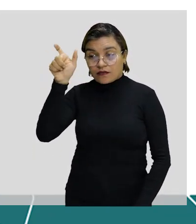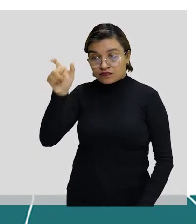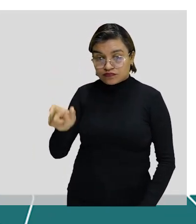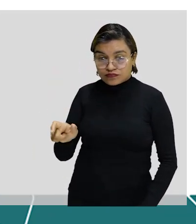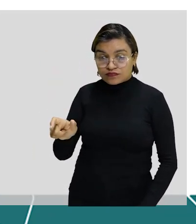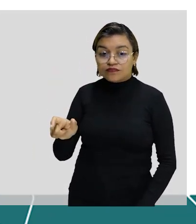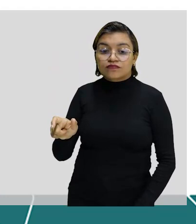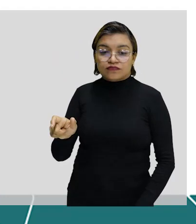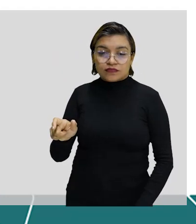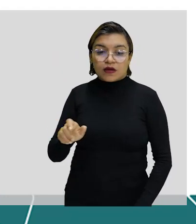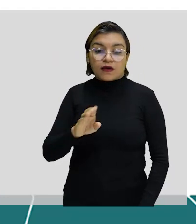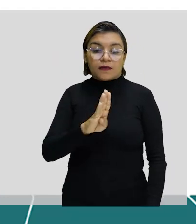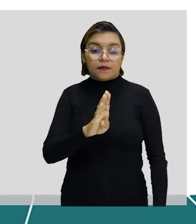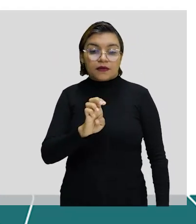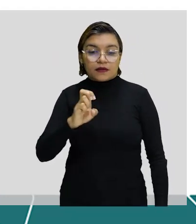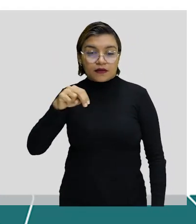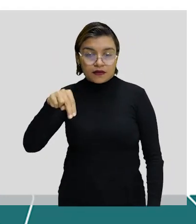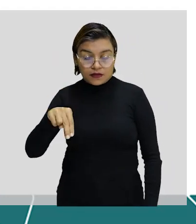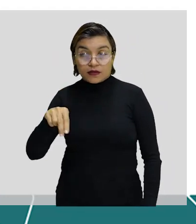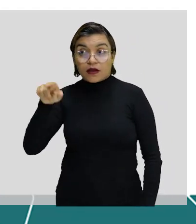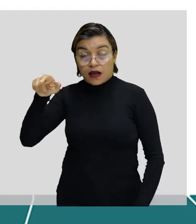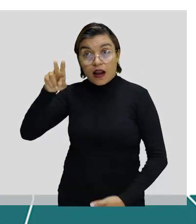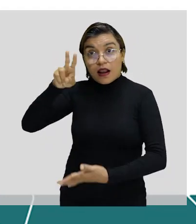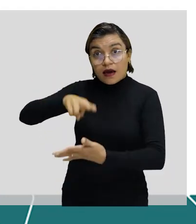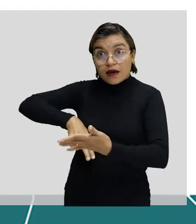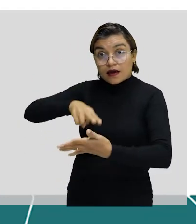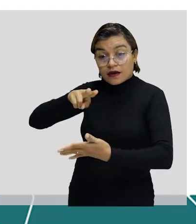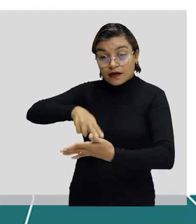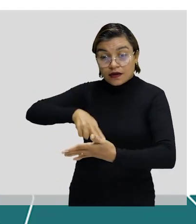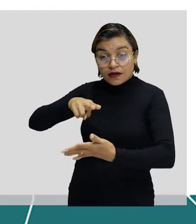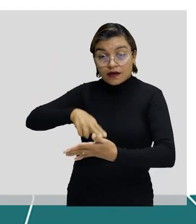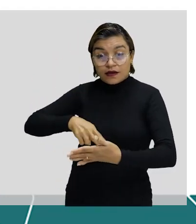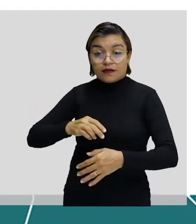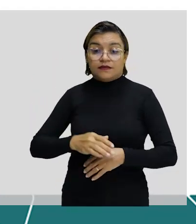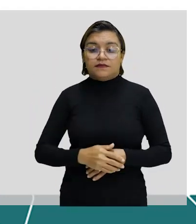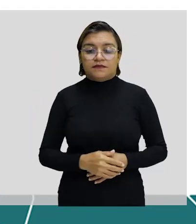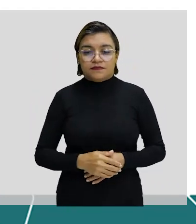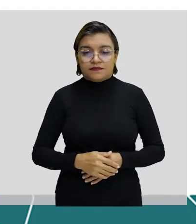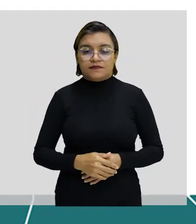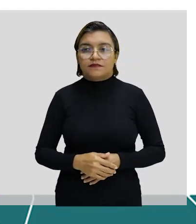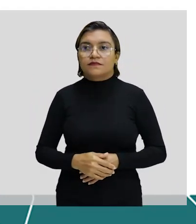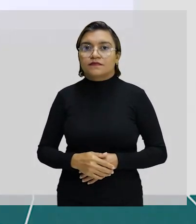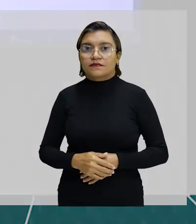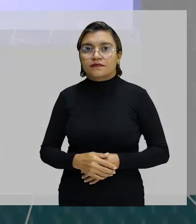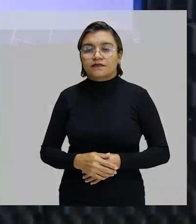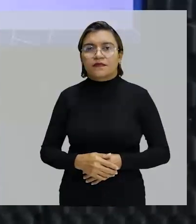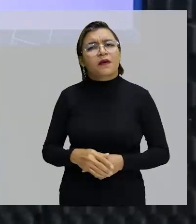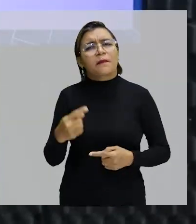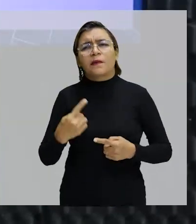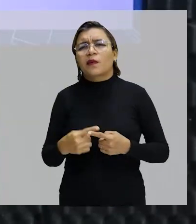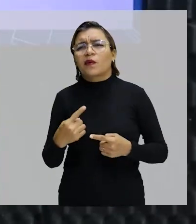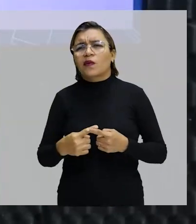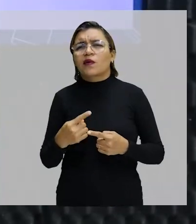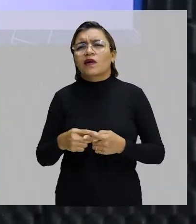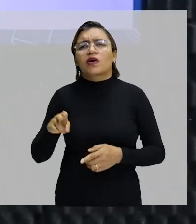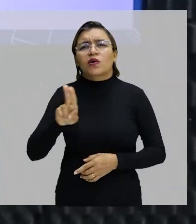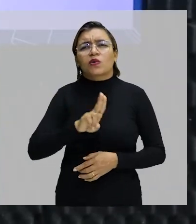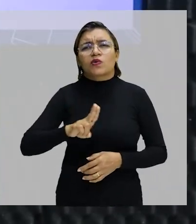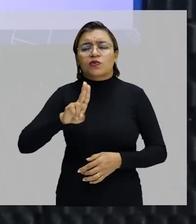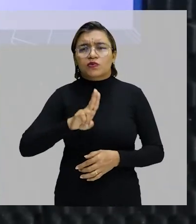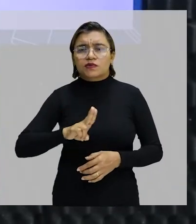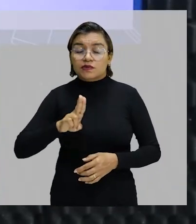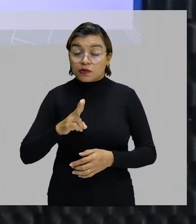been reading, está lendo, books for the test. Por que eu tenho que usar o presente